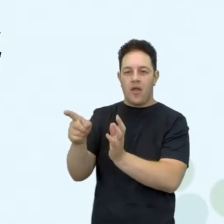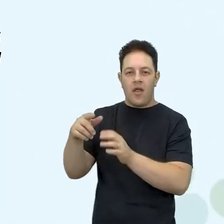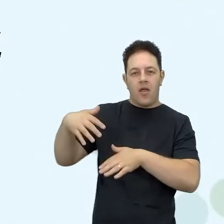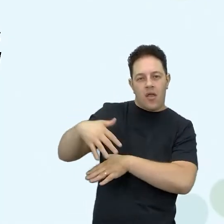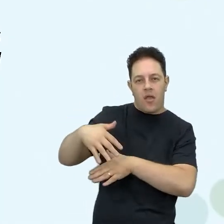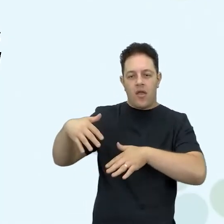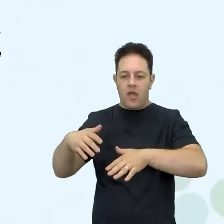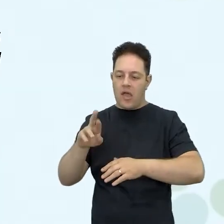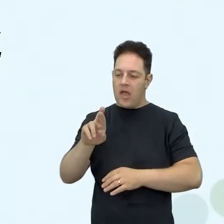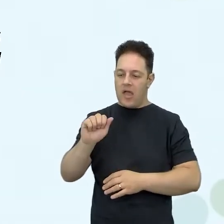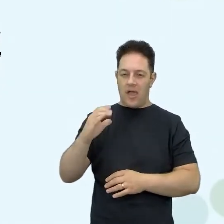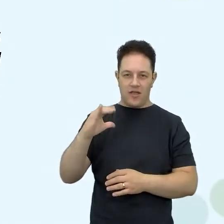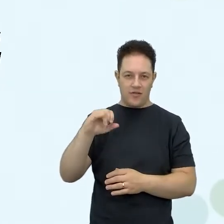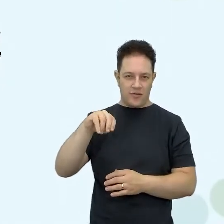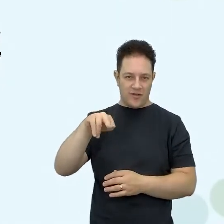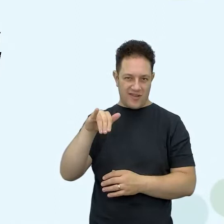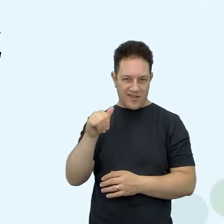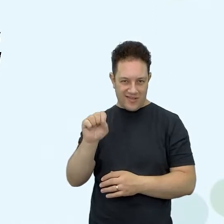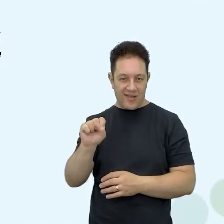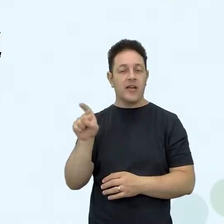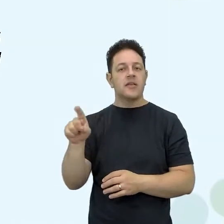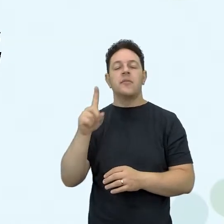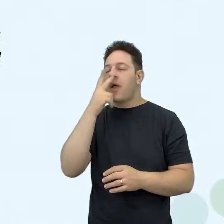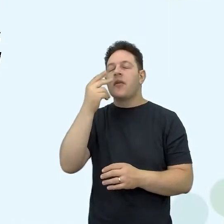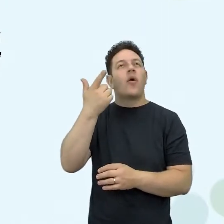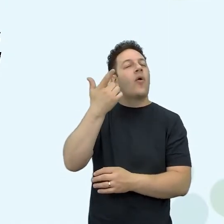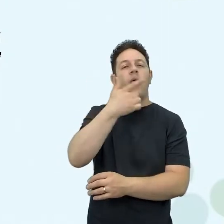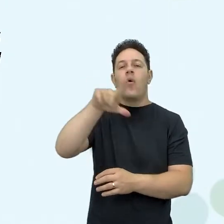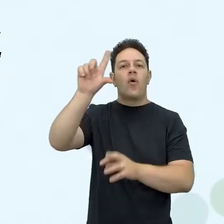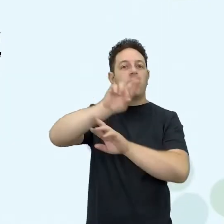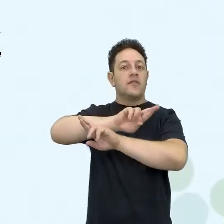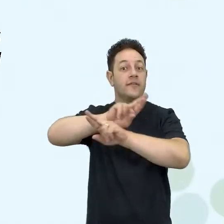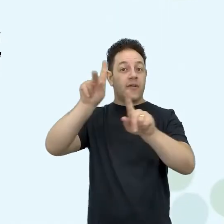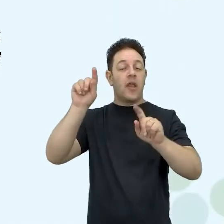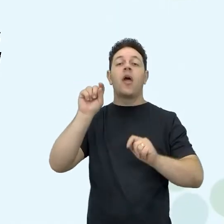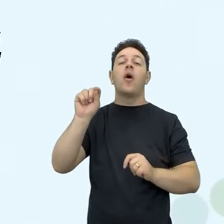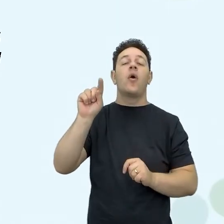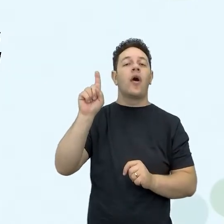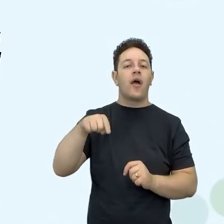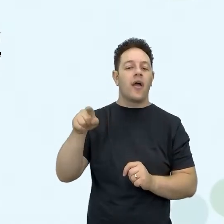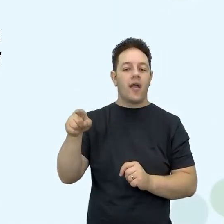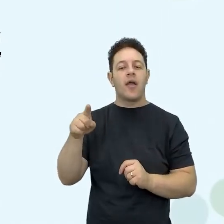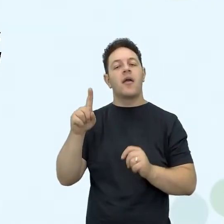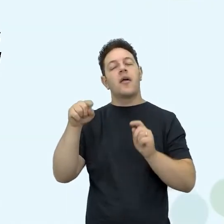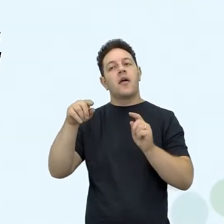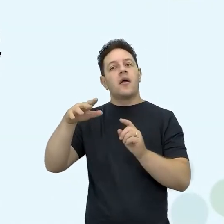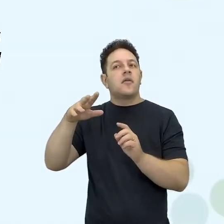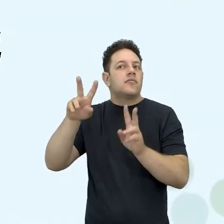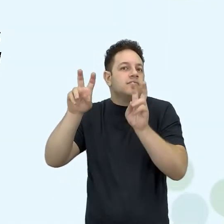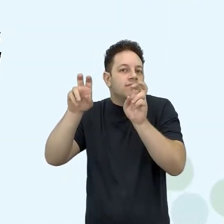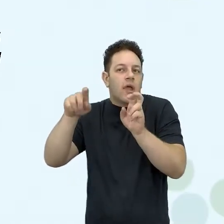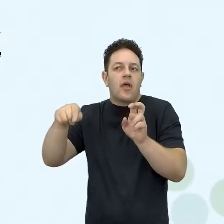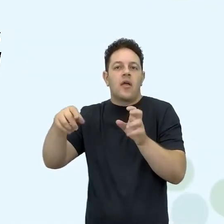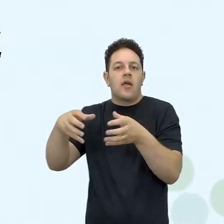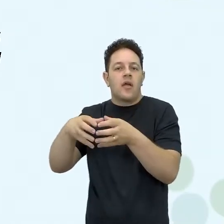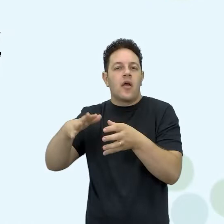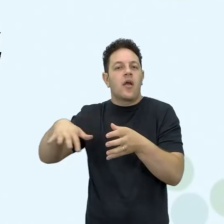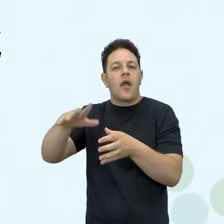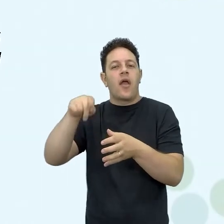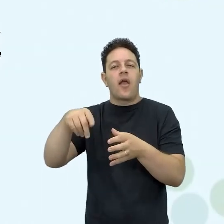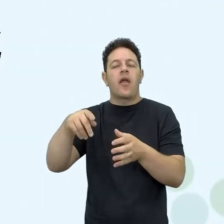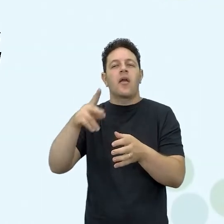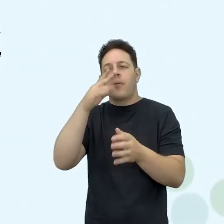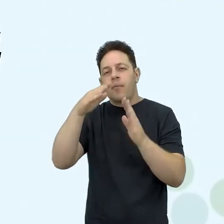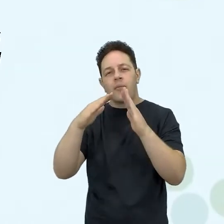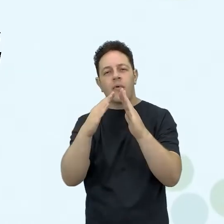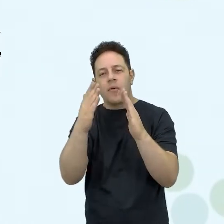cai inteiramente num outro universo, que é justamente o universo da